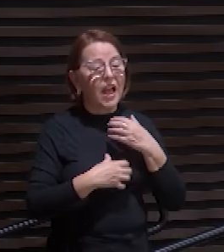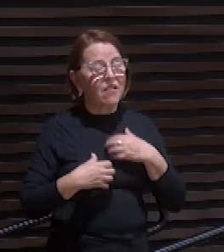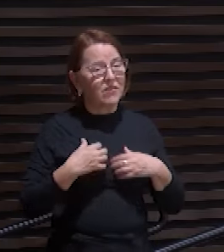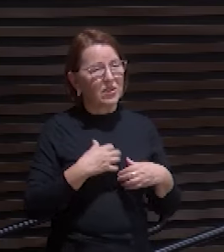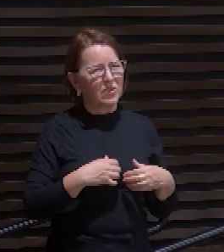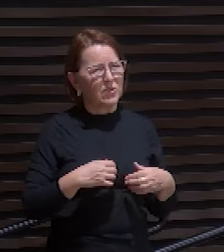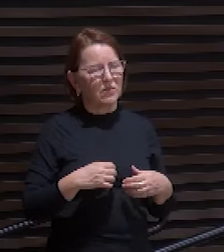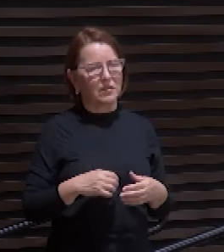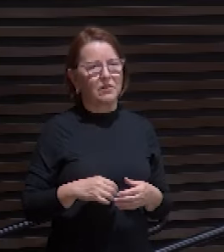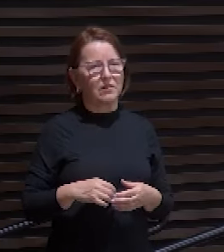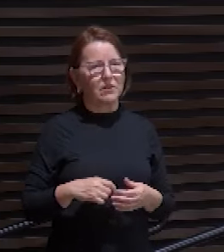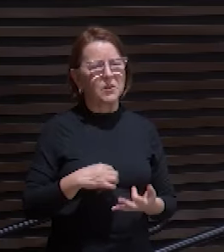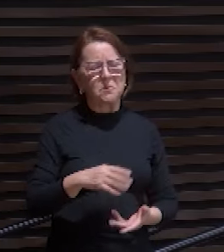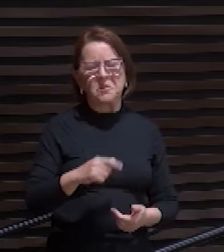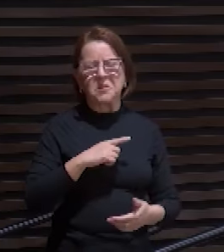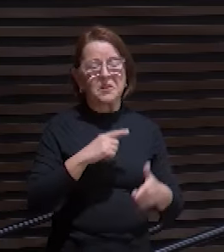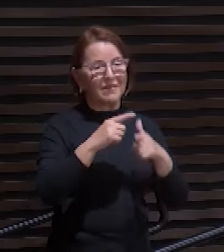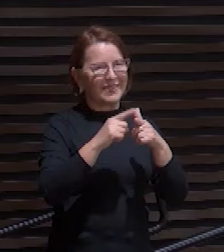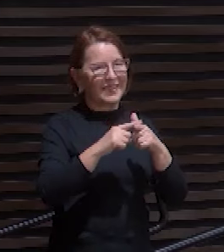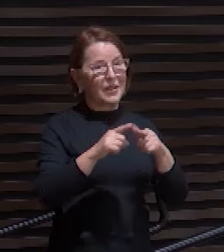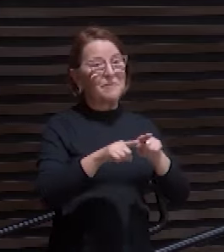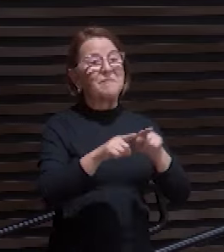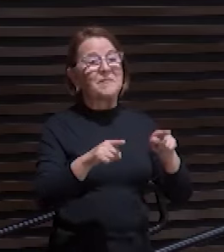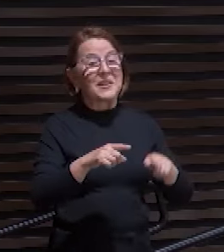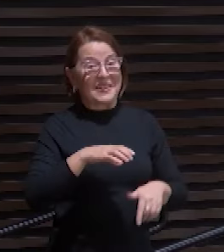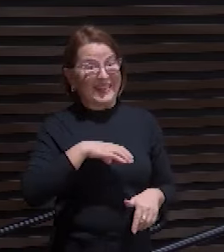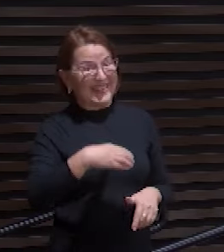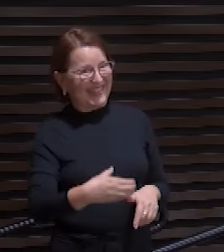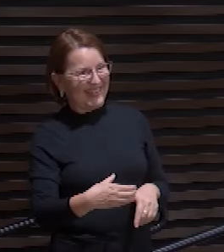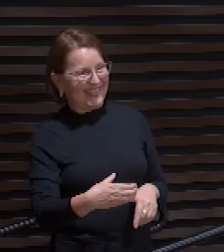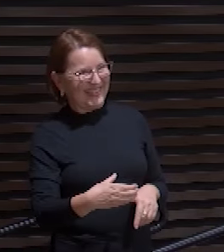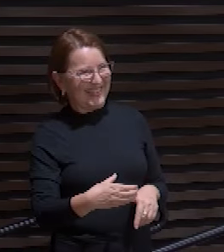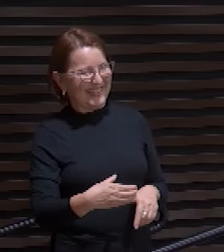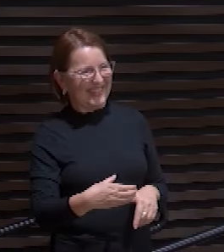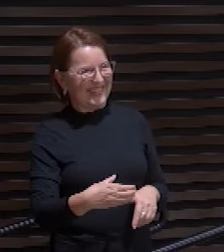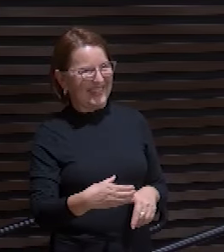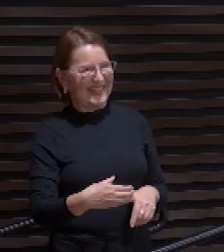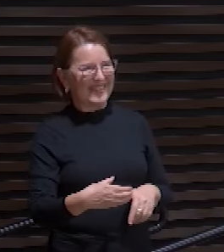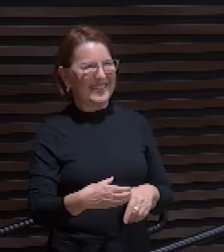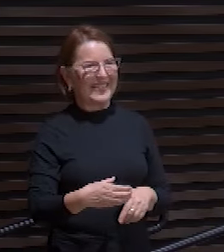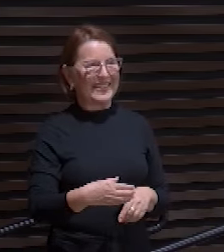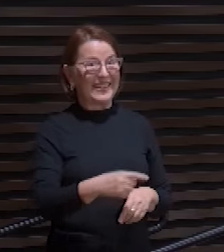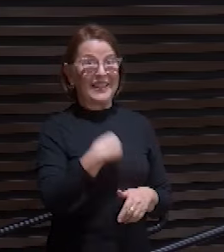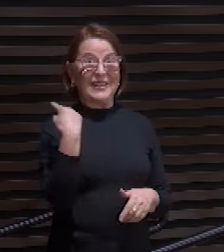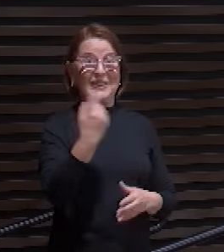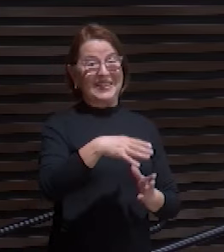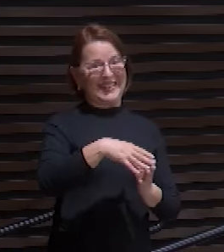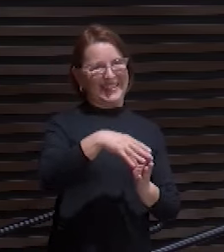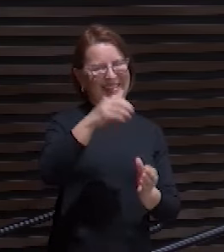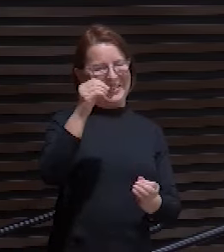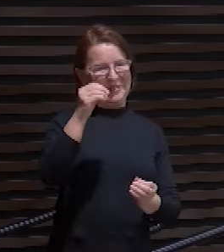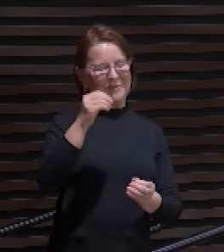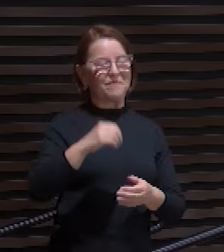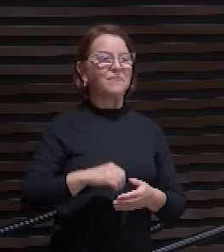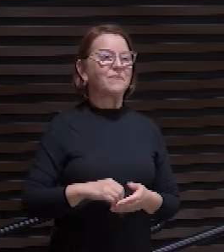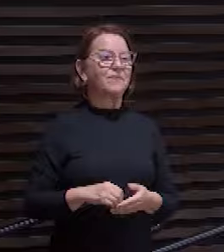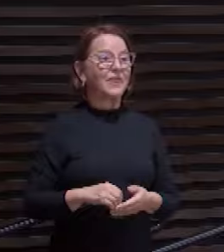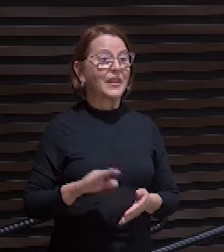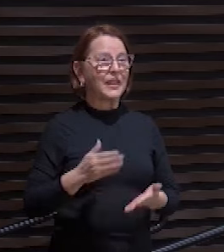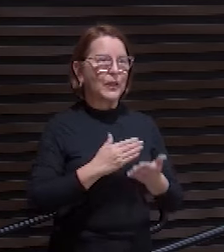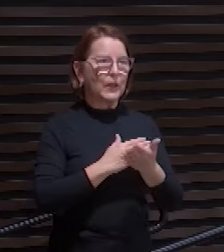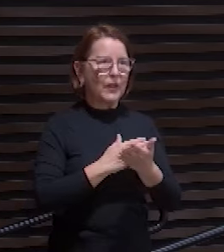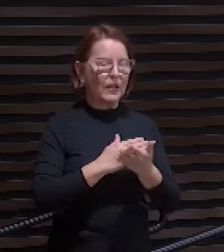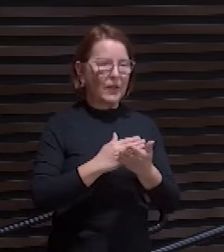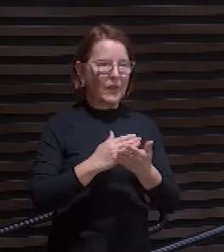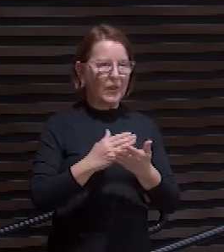Aflições, no mundo tereis tribulações, mas tende bom ânimo, a nossa alma. Então começa com